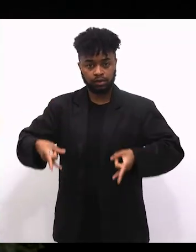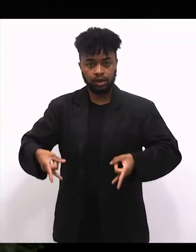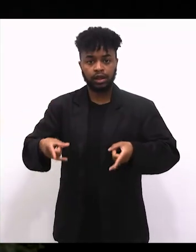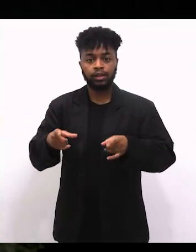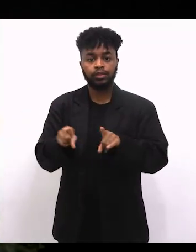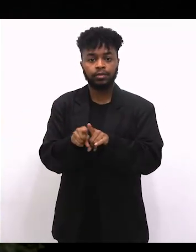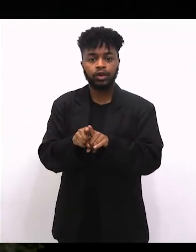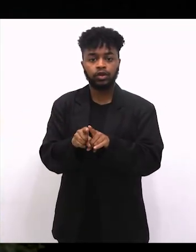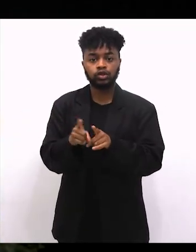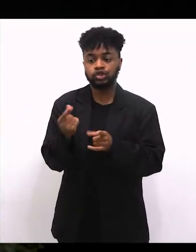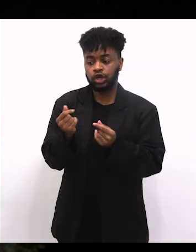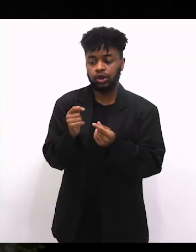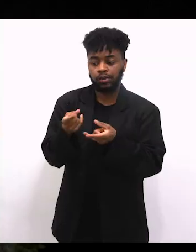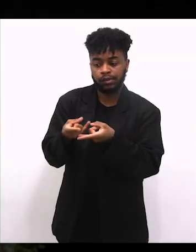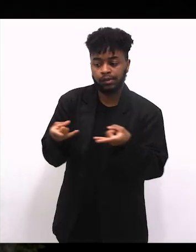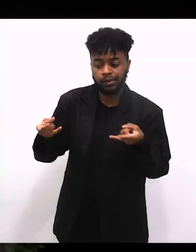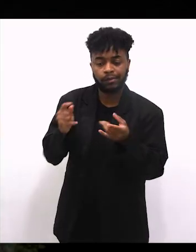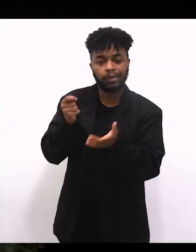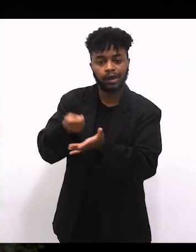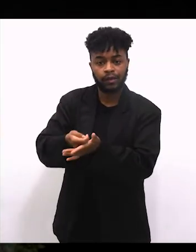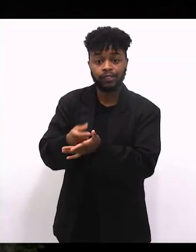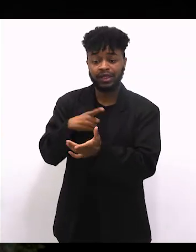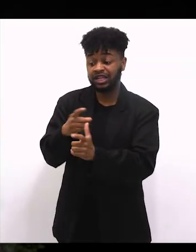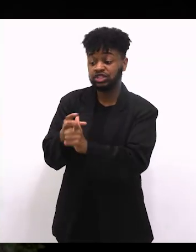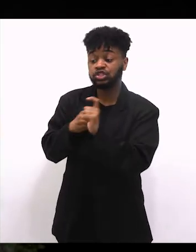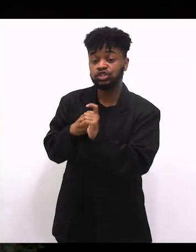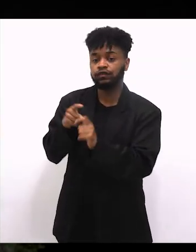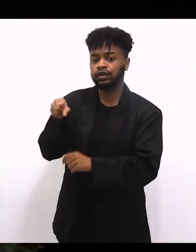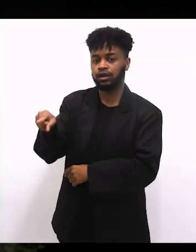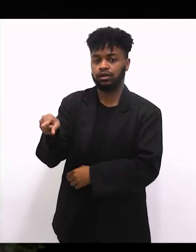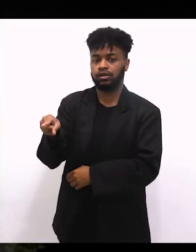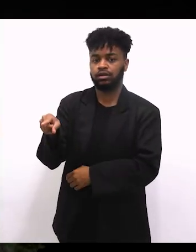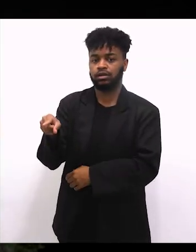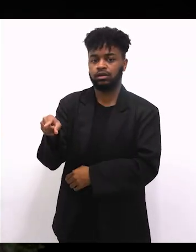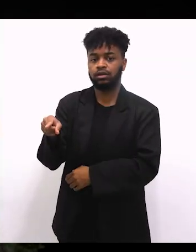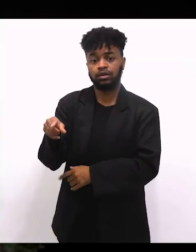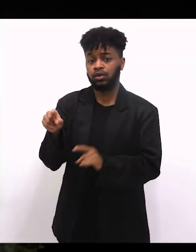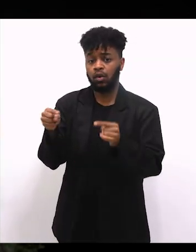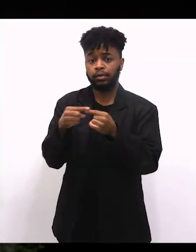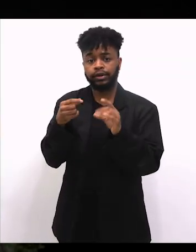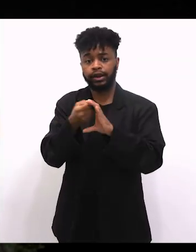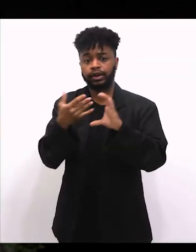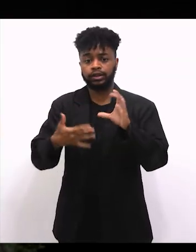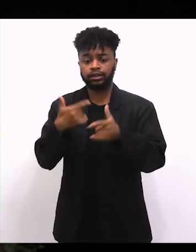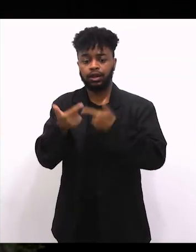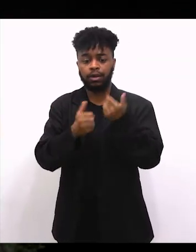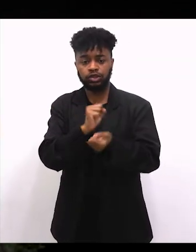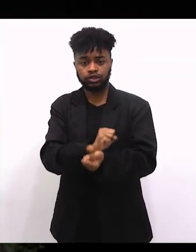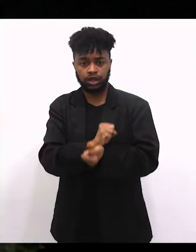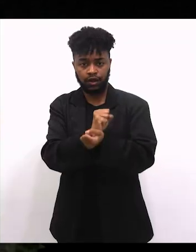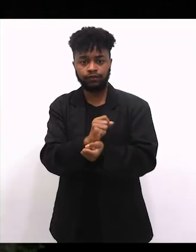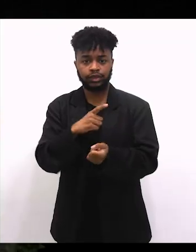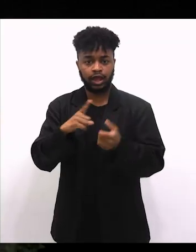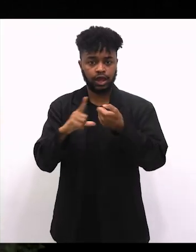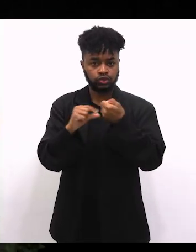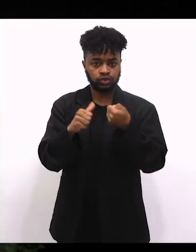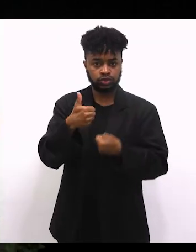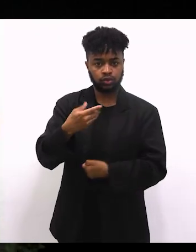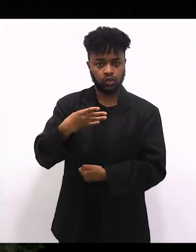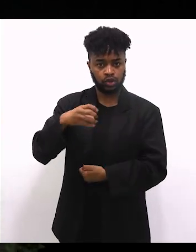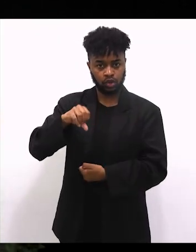uma dívida, que é uma característica muito grande do trabalho escravo. Que está prevista no artigo 149,